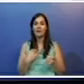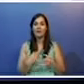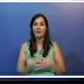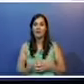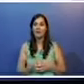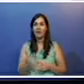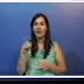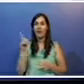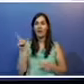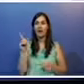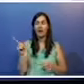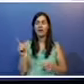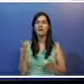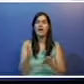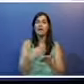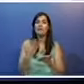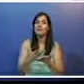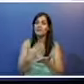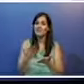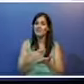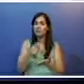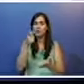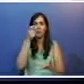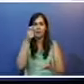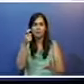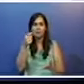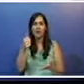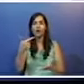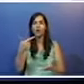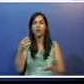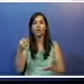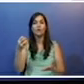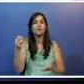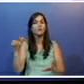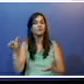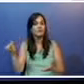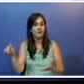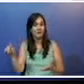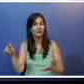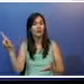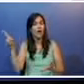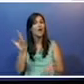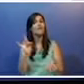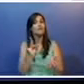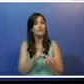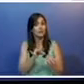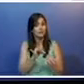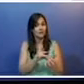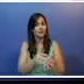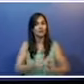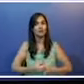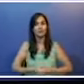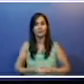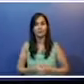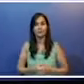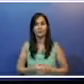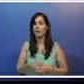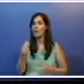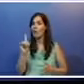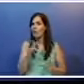Super Interessante no ano de 2007. Não é um texto ficcional, verídico. Então vamos lá.